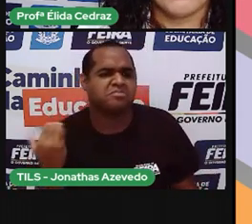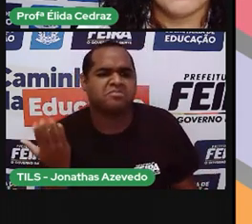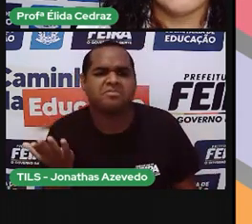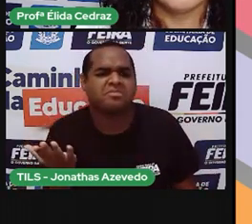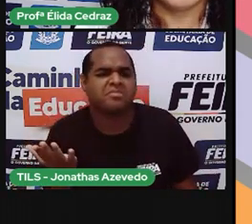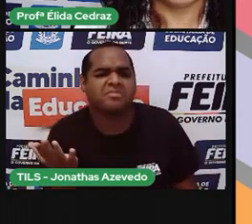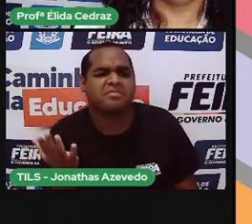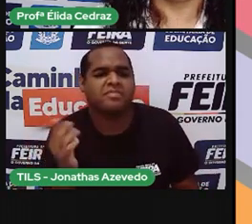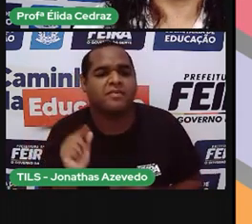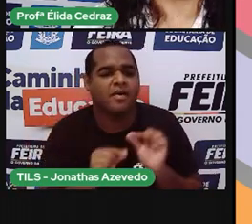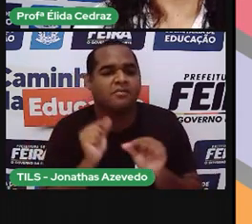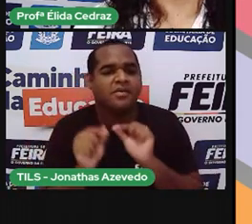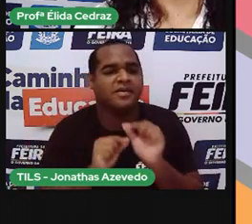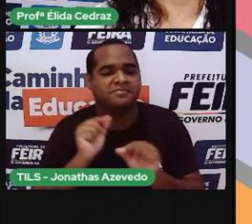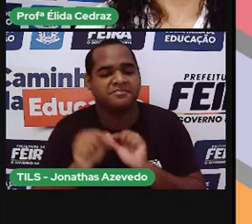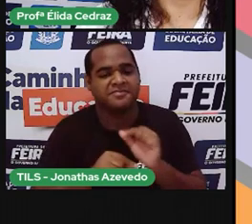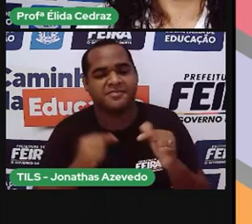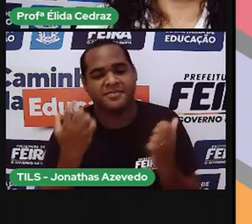Na sonfó.